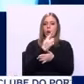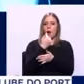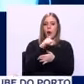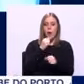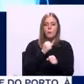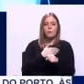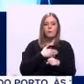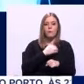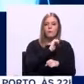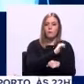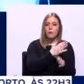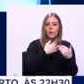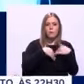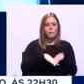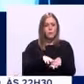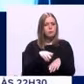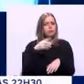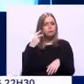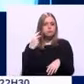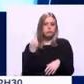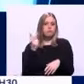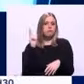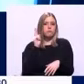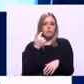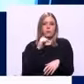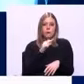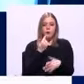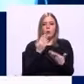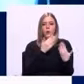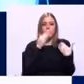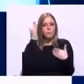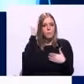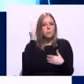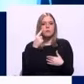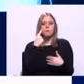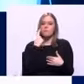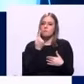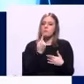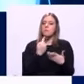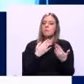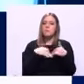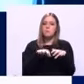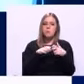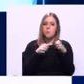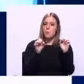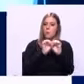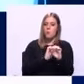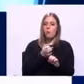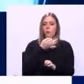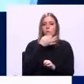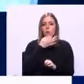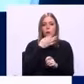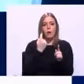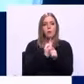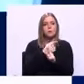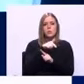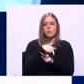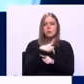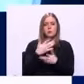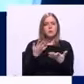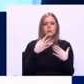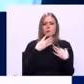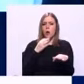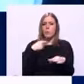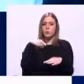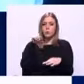reconhecida, que não têm qualquer problema em identificar a anormalidade de tudo isto, porque